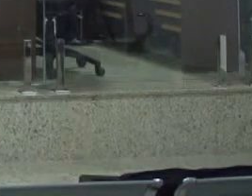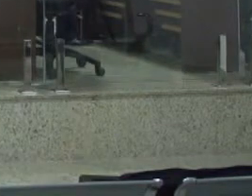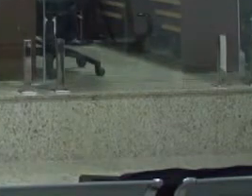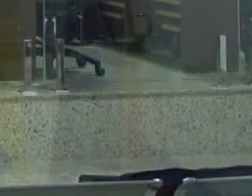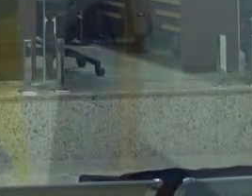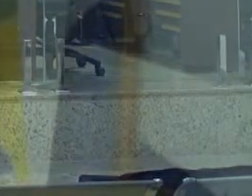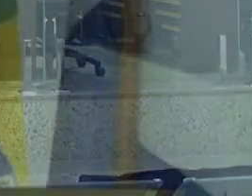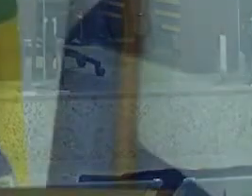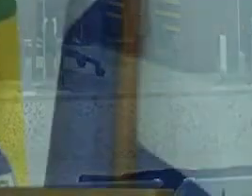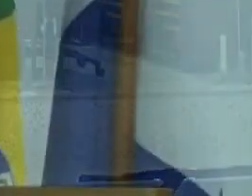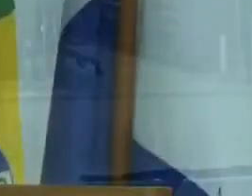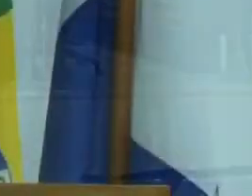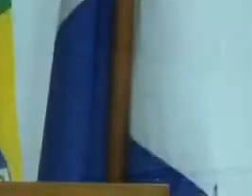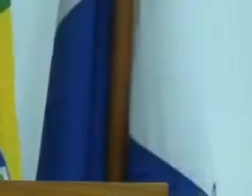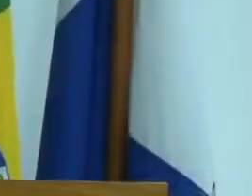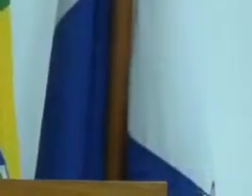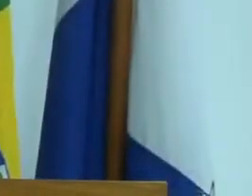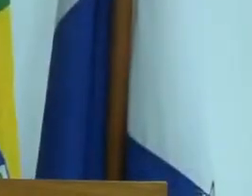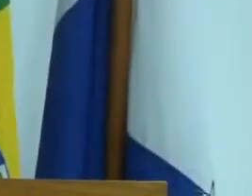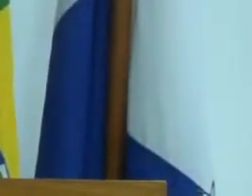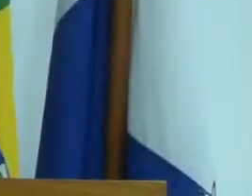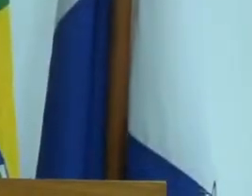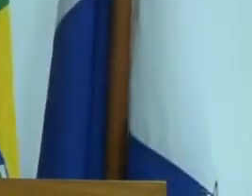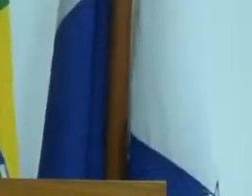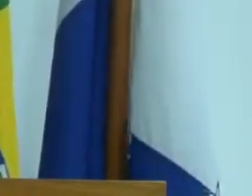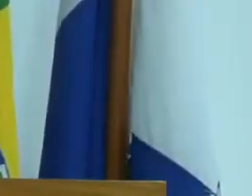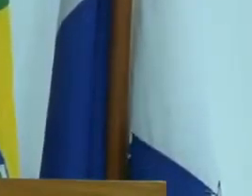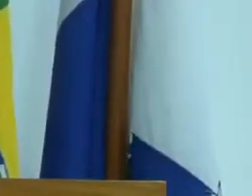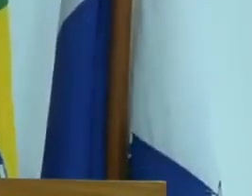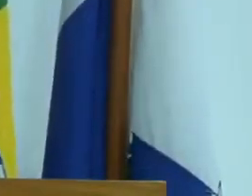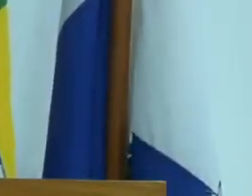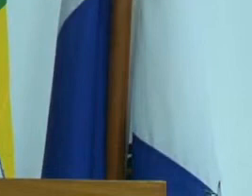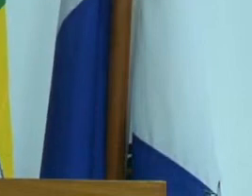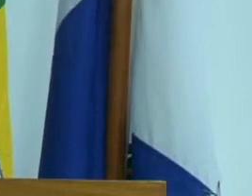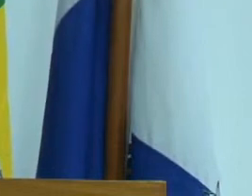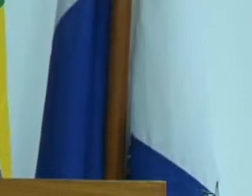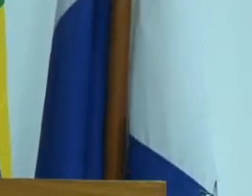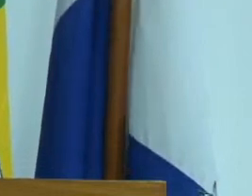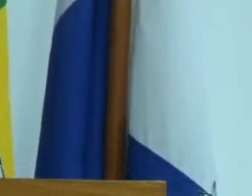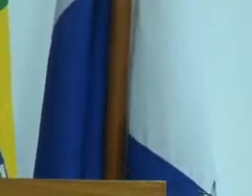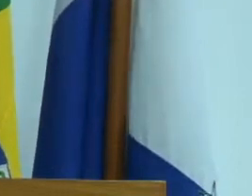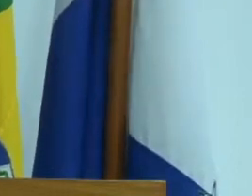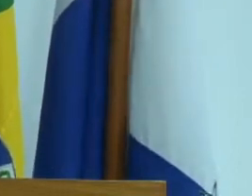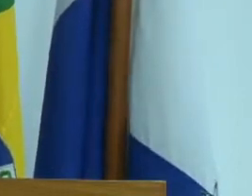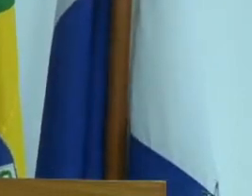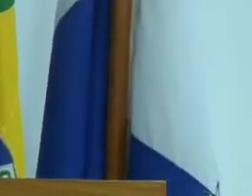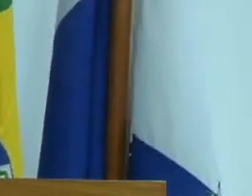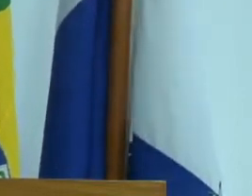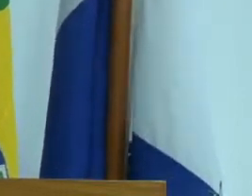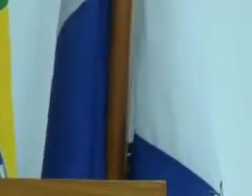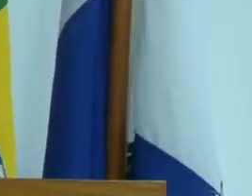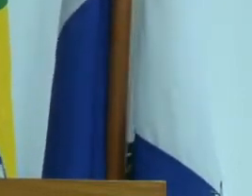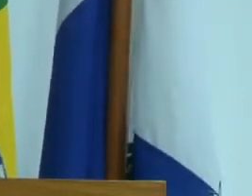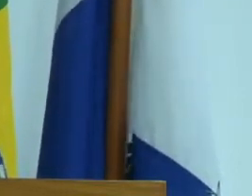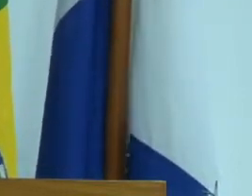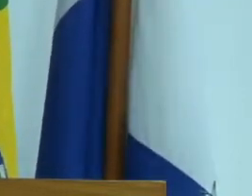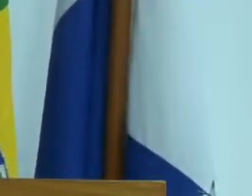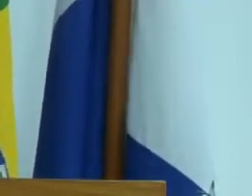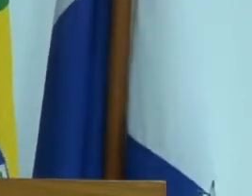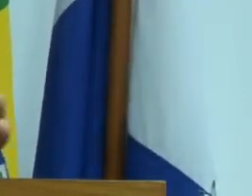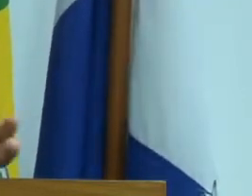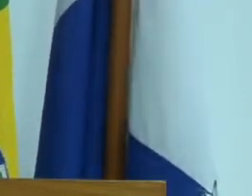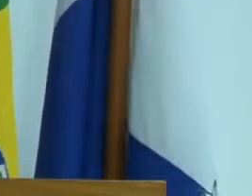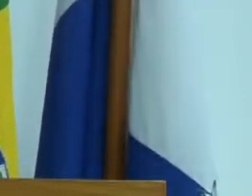Eu só quero complementar aqui a fala dos vereadores e a minha também na explicação pessoal, quando eu falei que hoje o tema,